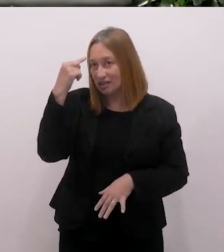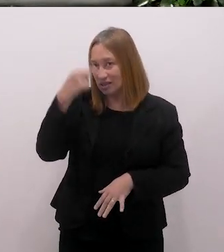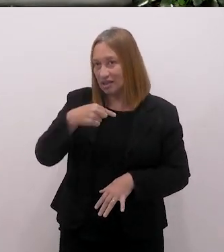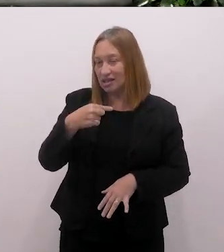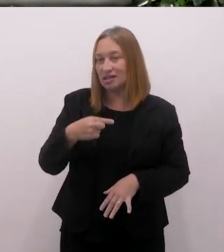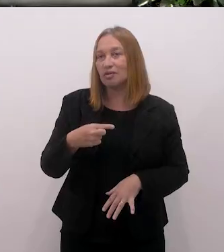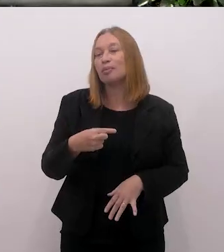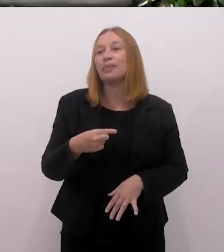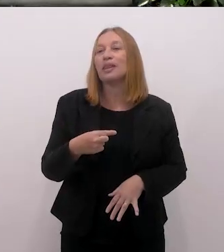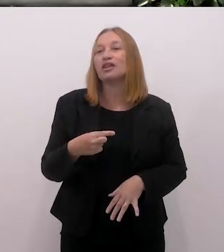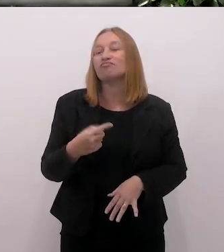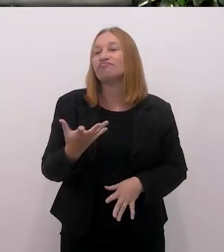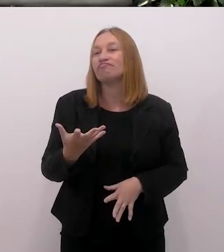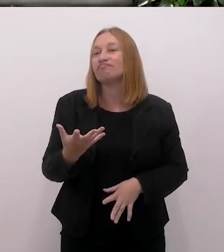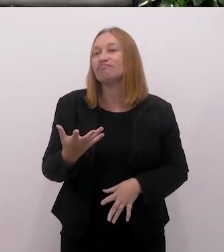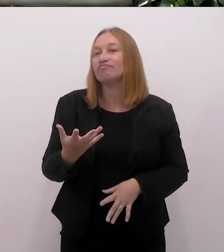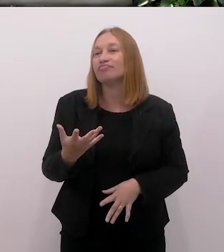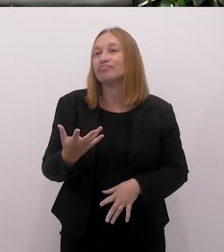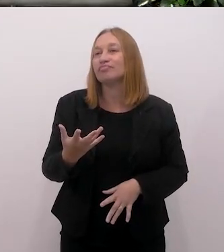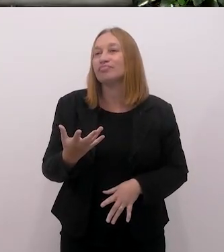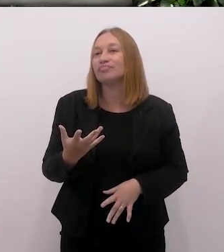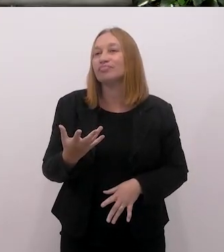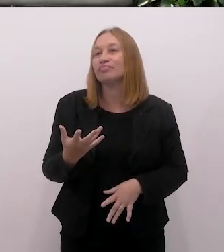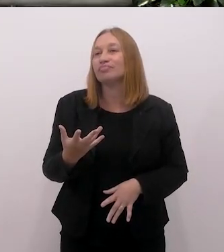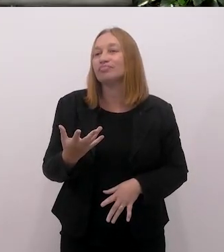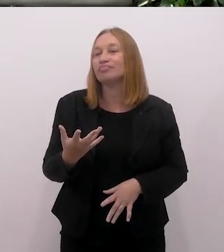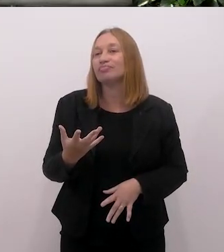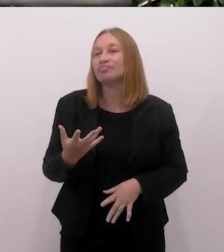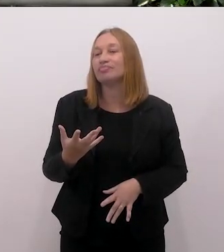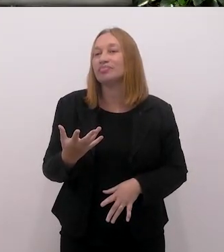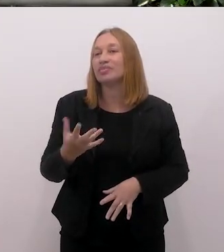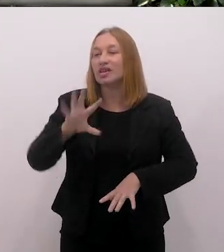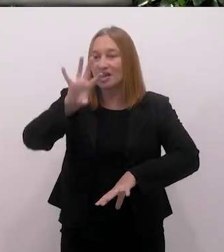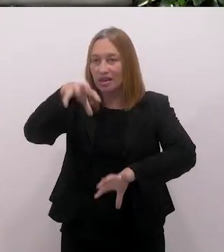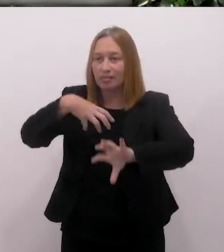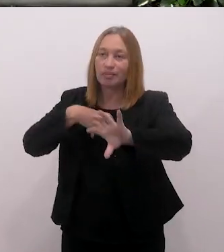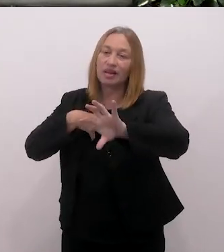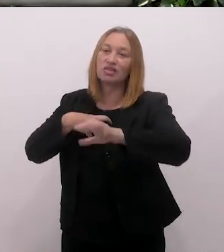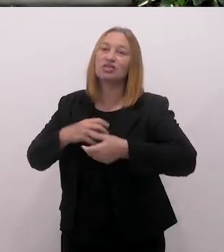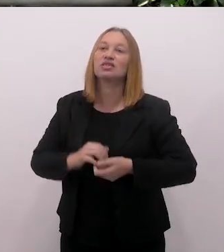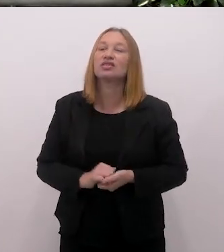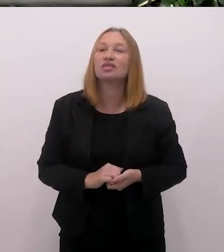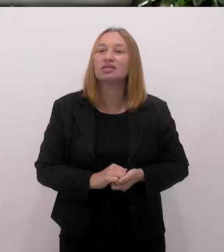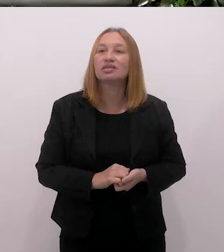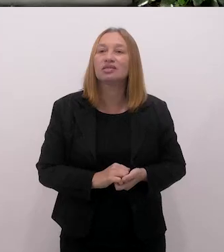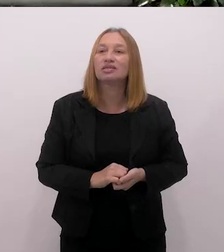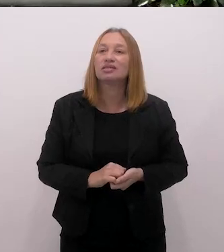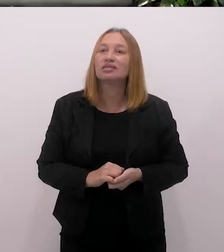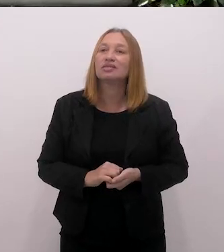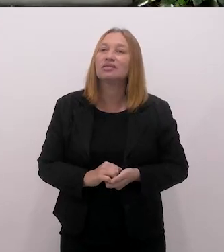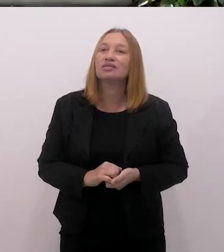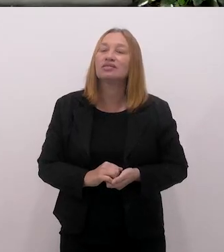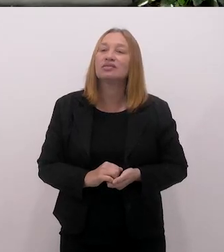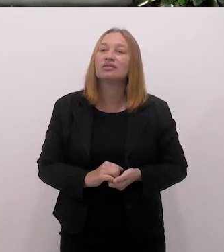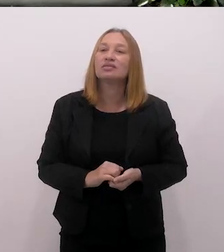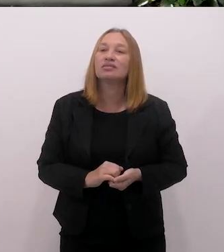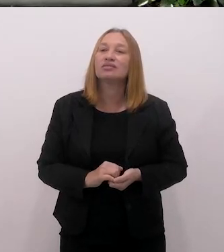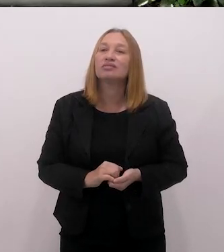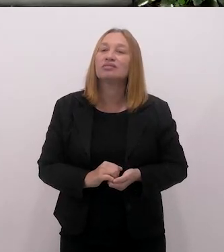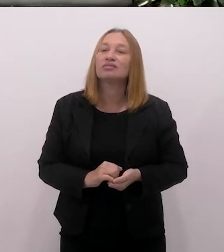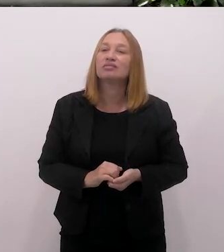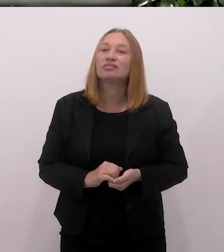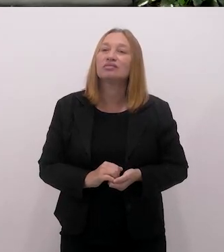minha amiga. Minha palavra de ordem, a empatia. A sua, Ana? Eu sempre